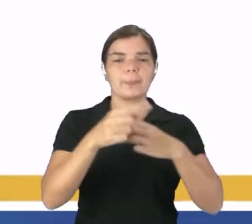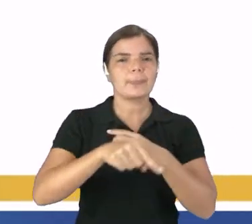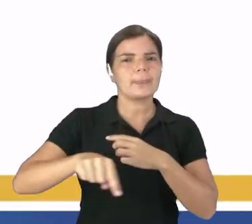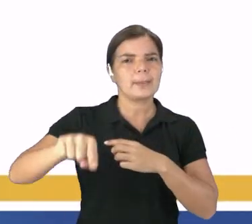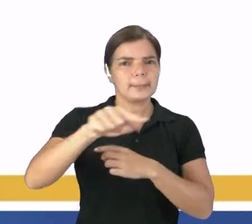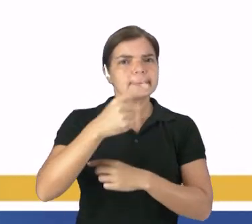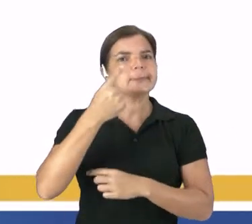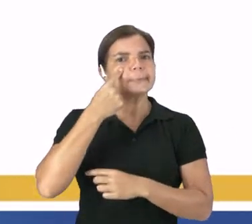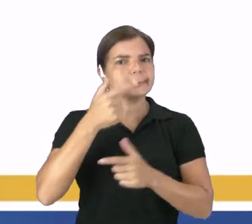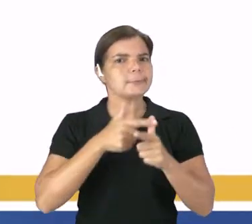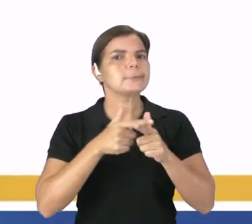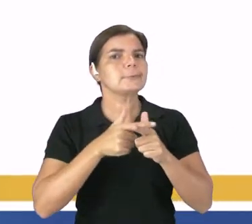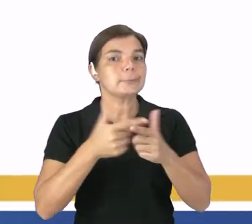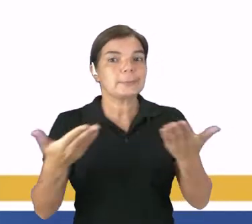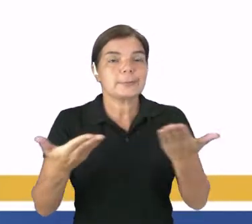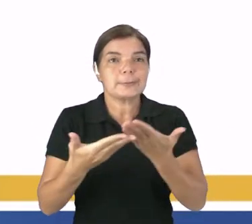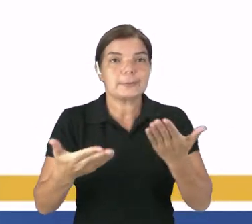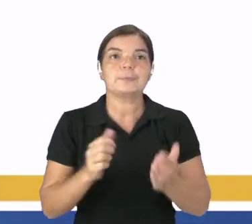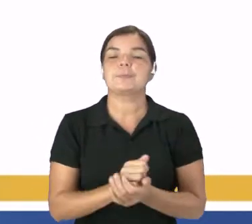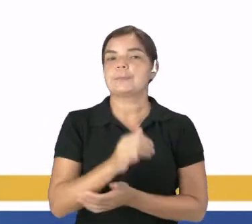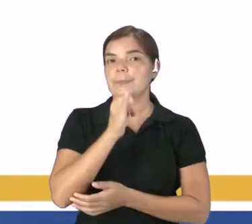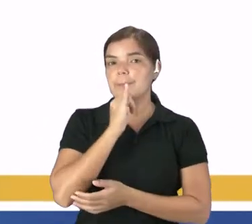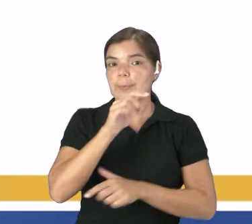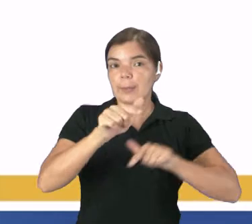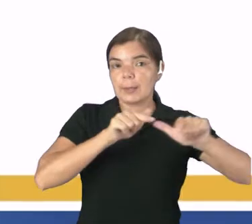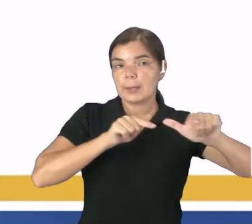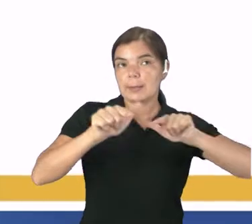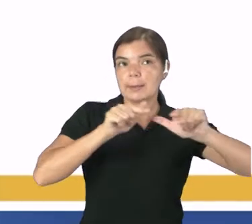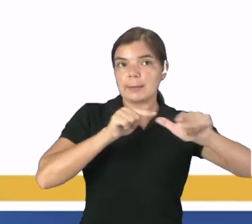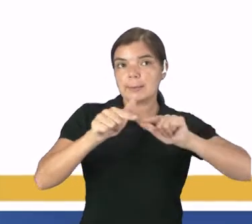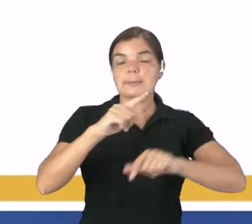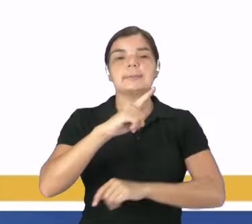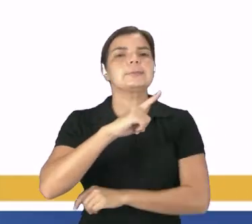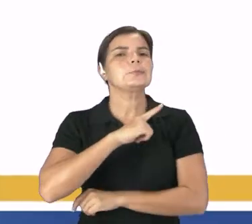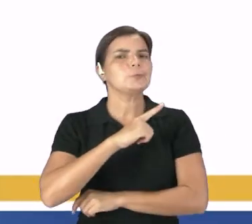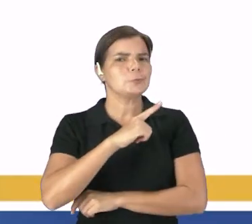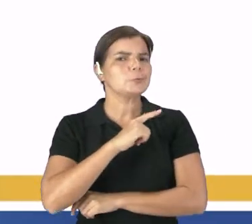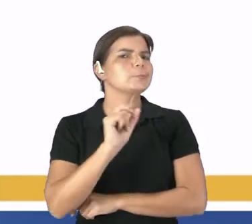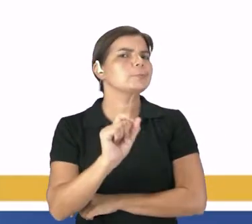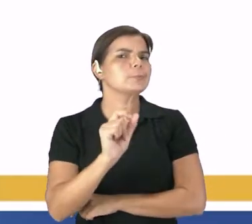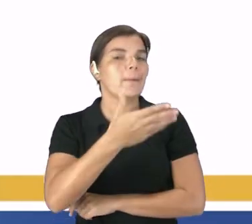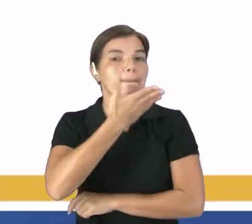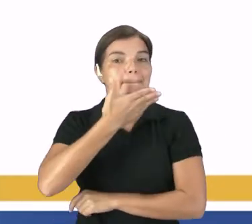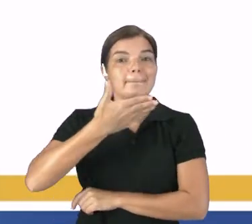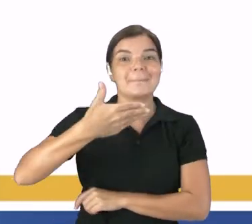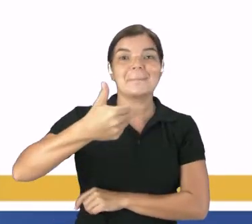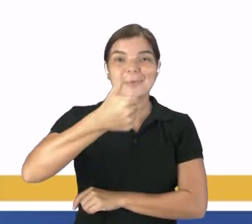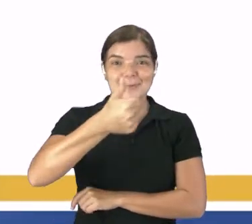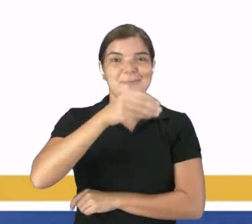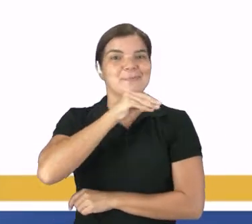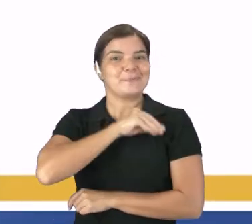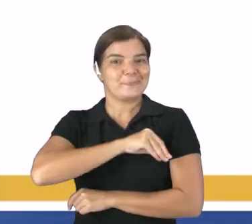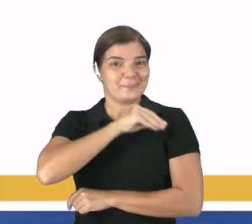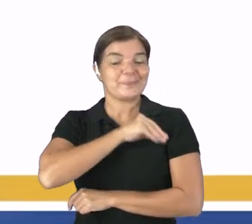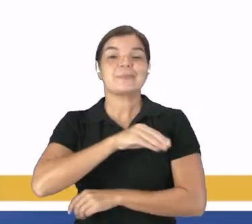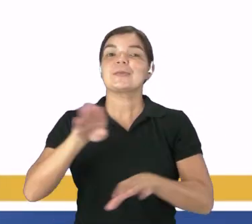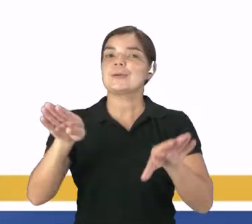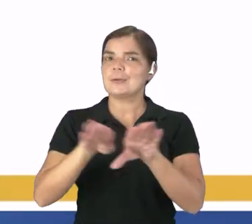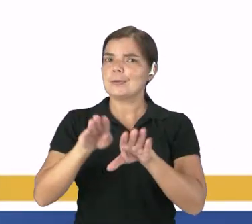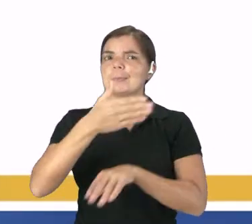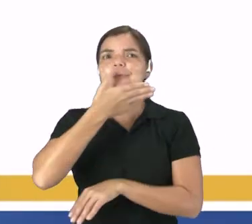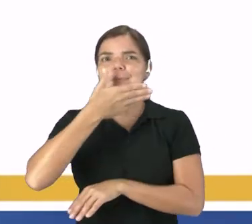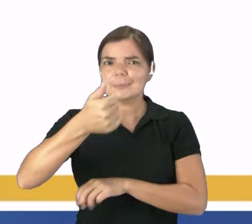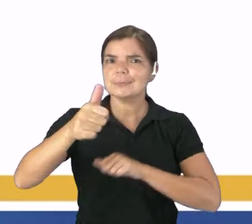vocês para esses aspectos agora. O trabalhador, ele vai em busca de o quê? De melhores condições salariais e